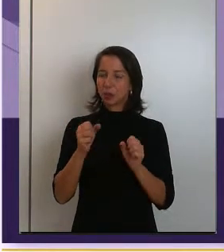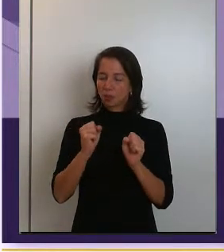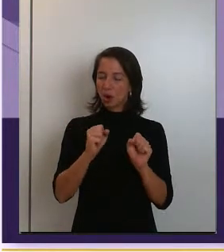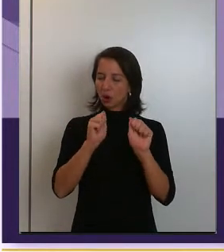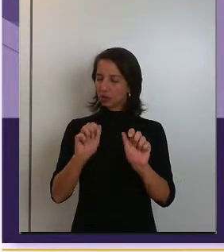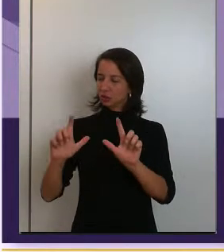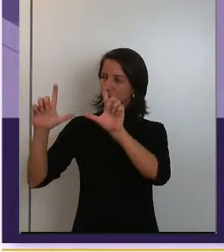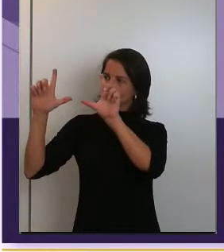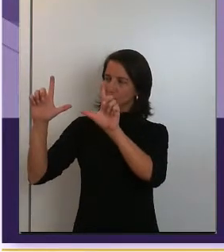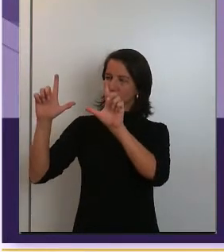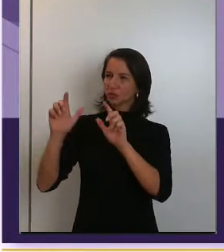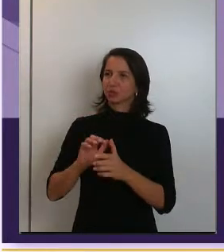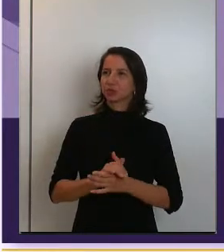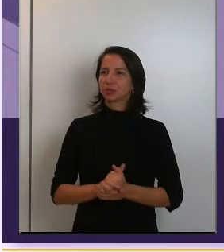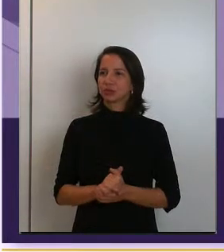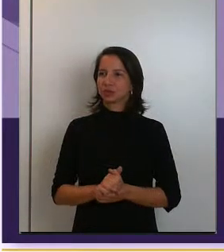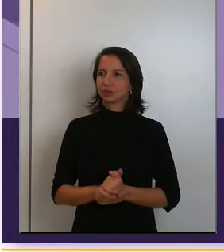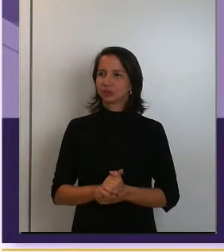que agora sim.